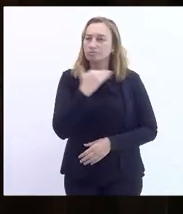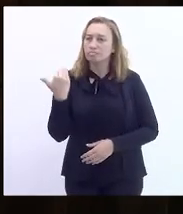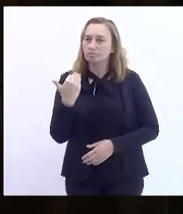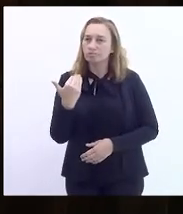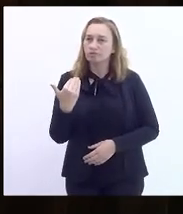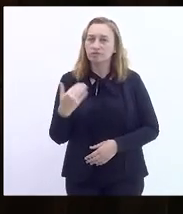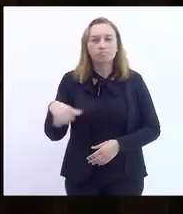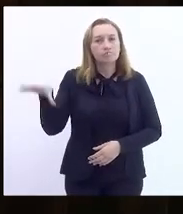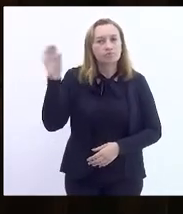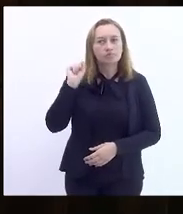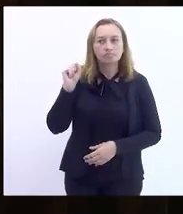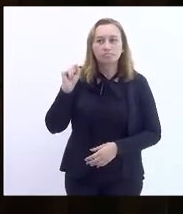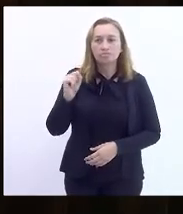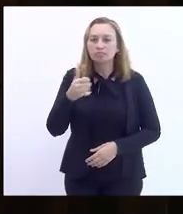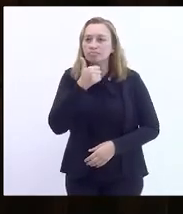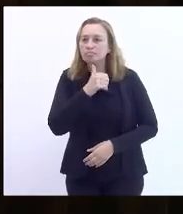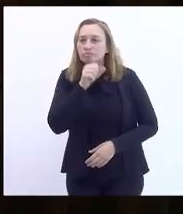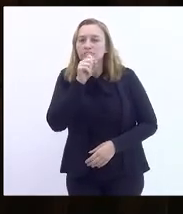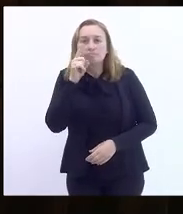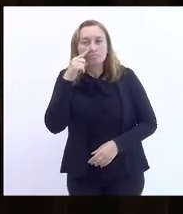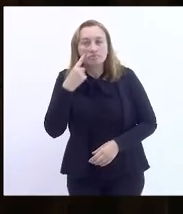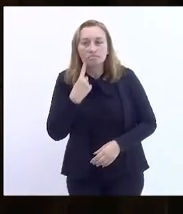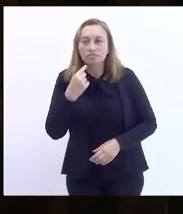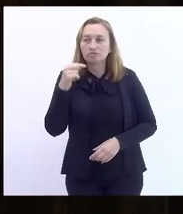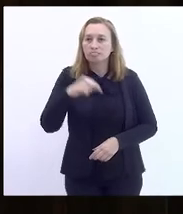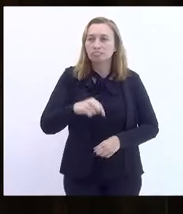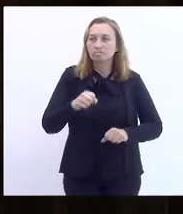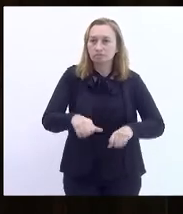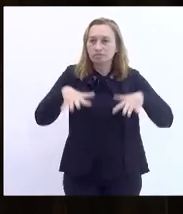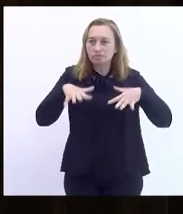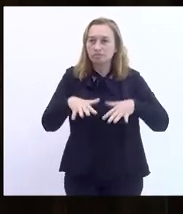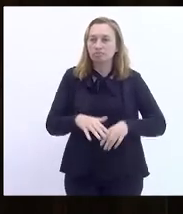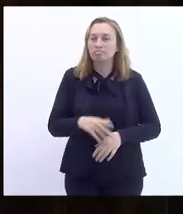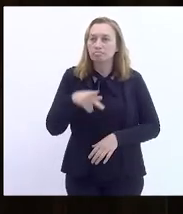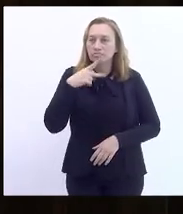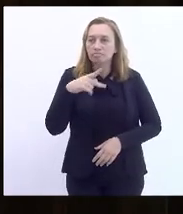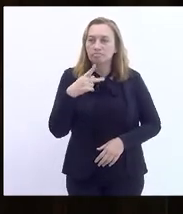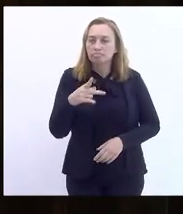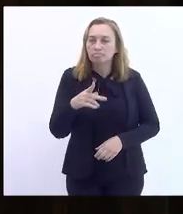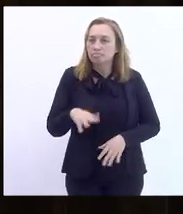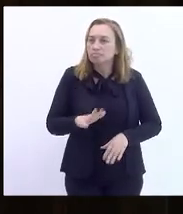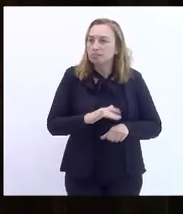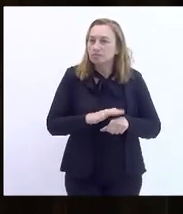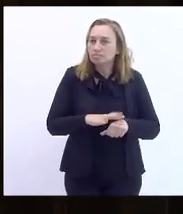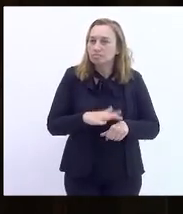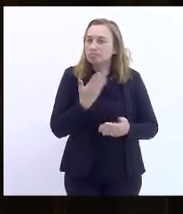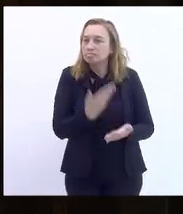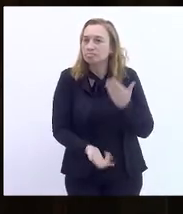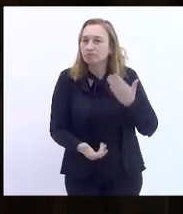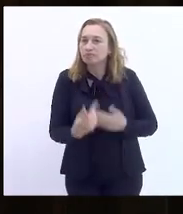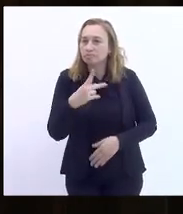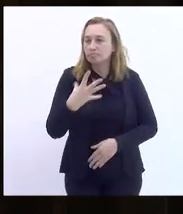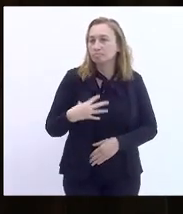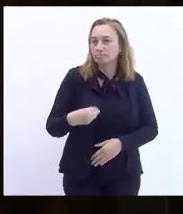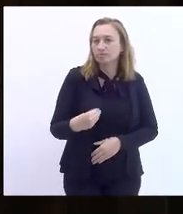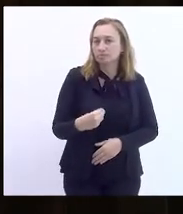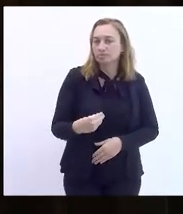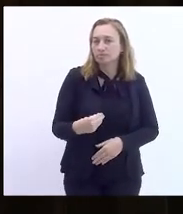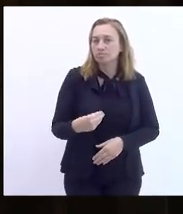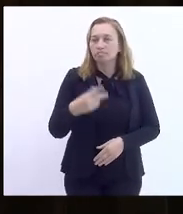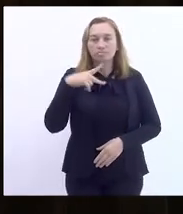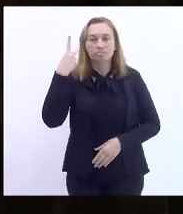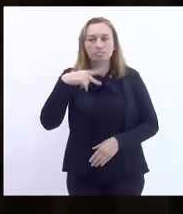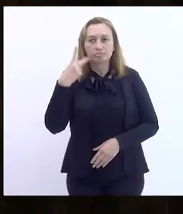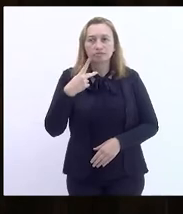fazendo o quê escute uma mãe chorar aqui nesse cenário dizendo que tá doente porque perdeu o seu filho justamente numa